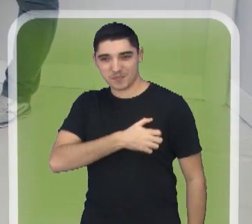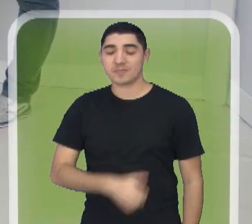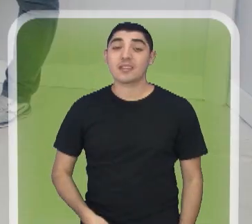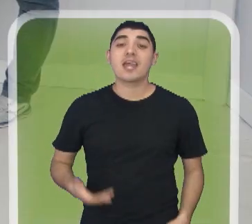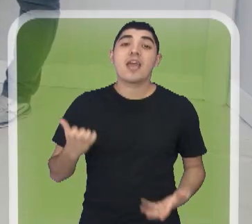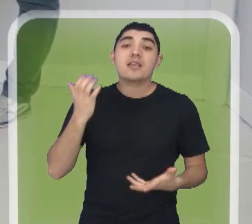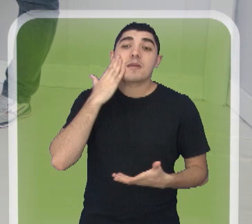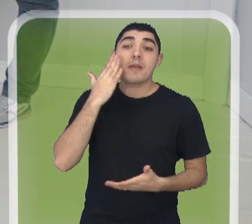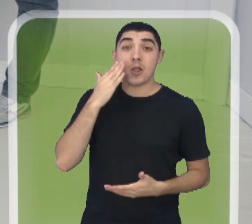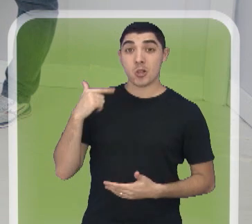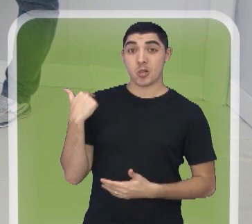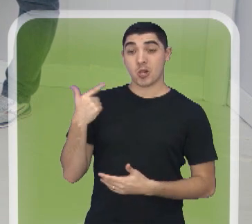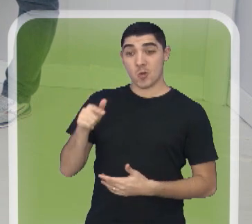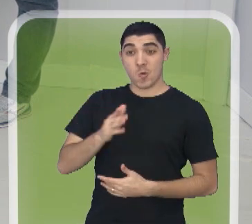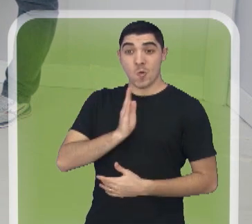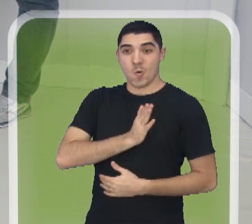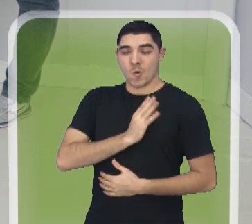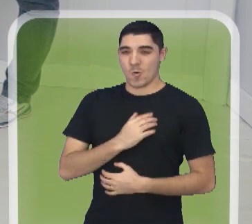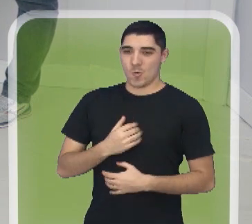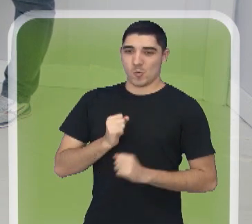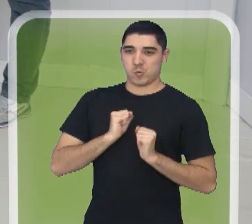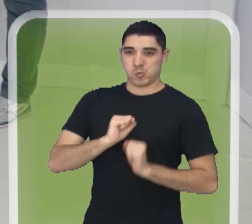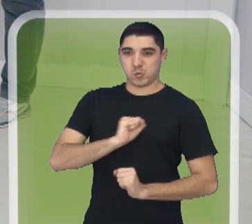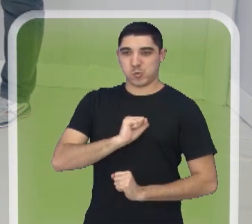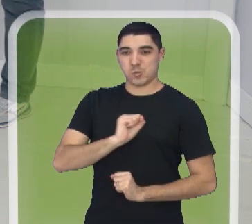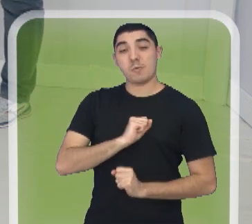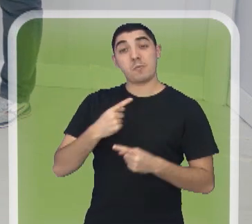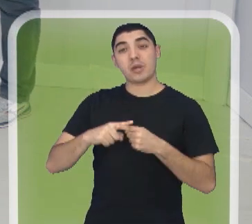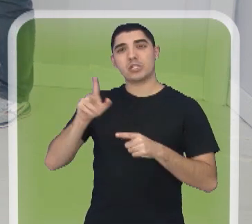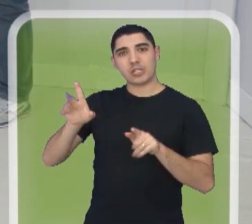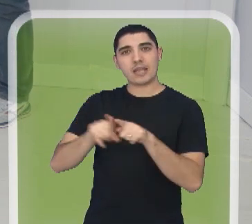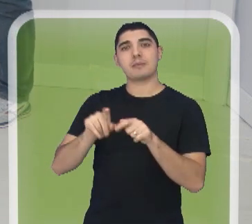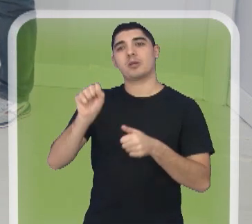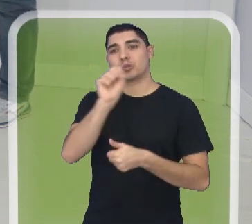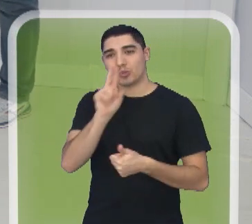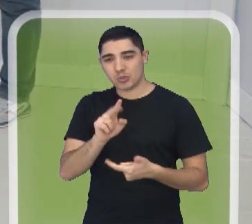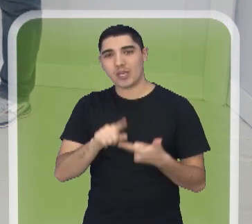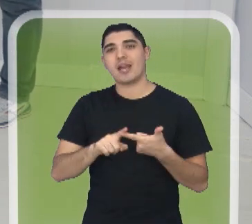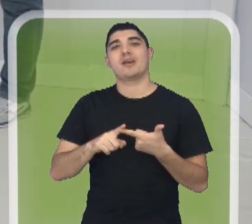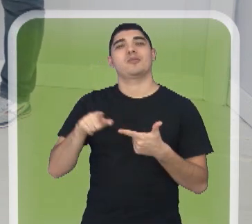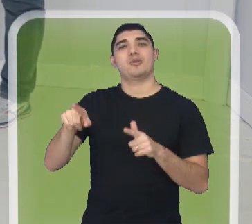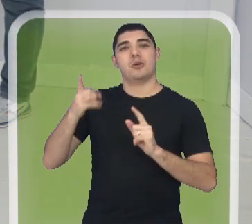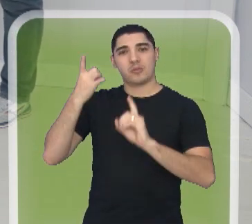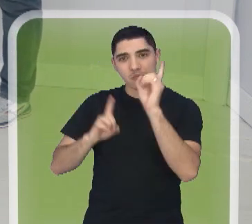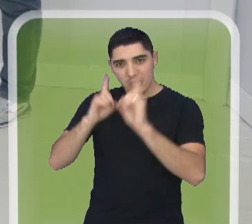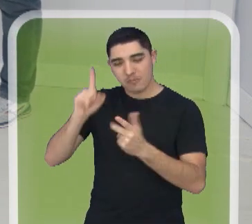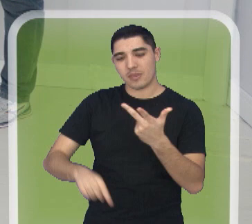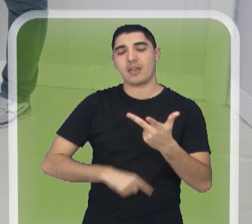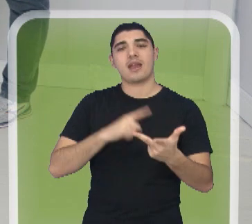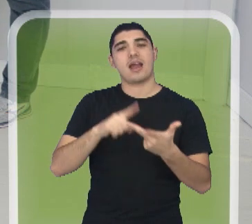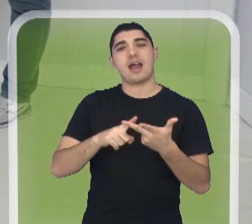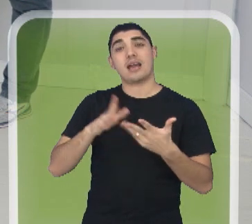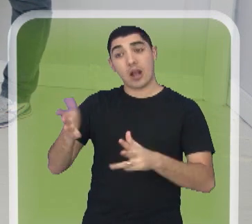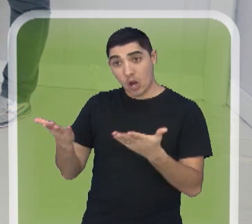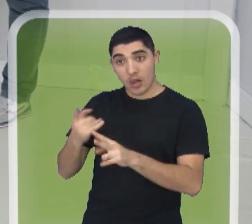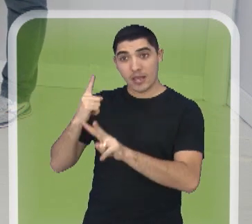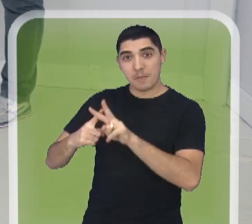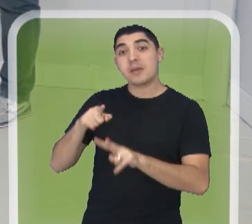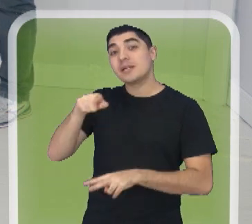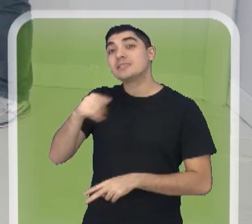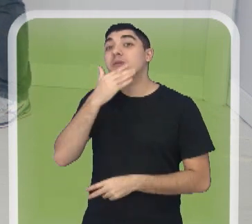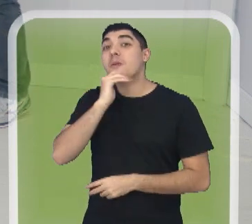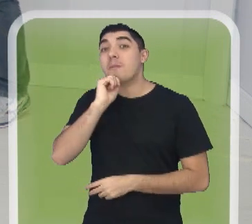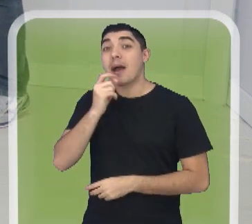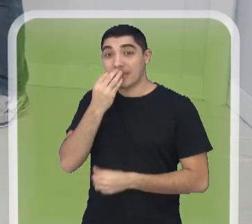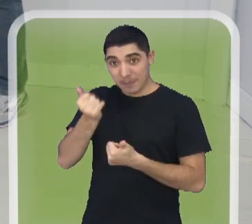em dia porque teve jogo decisivo contra o União Suzano, teve Grêmio Prudente, agora Capivariano, testou o seu coração, do seu pai, tá tudo certo,